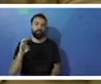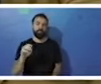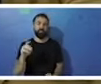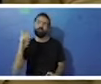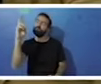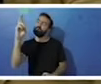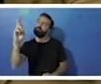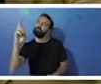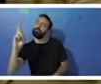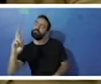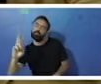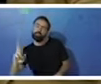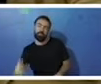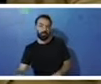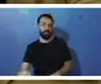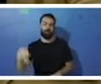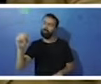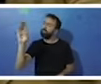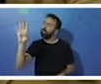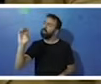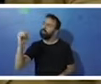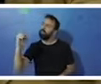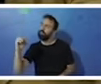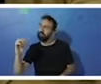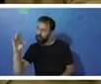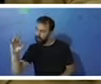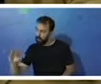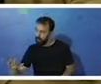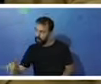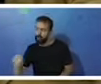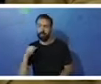dos produtos, procurar o 38.